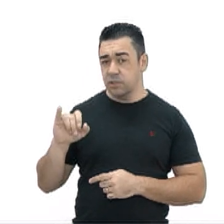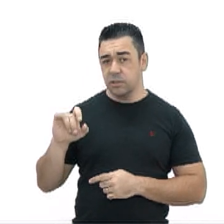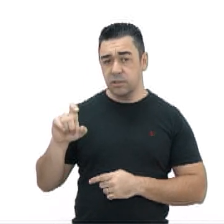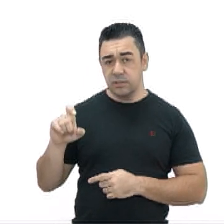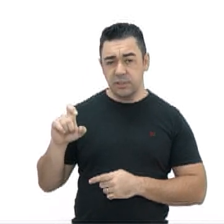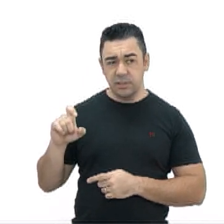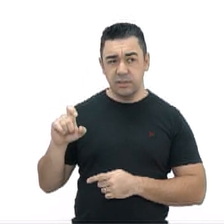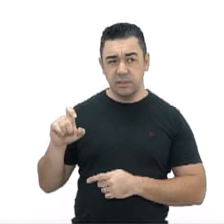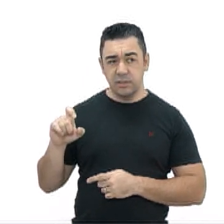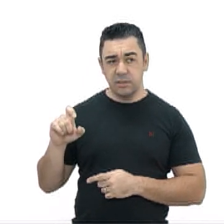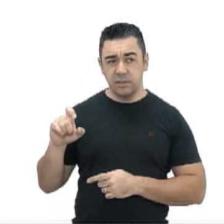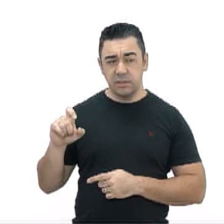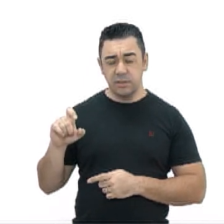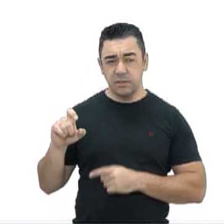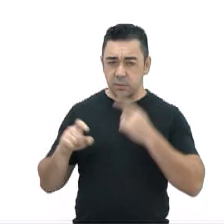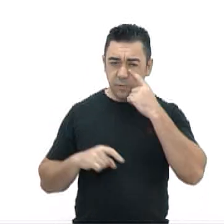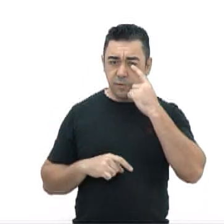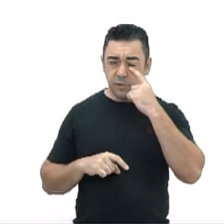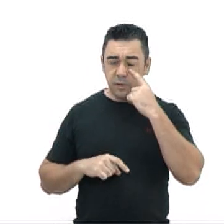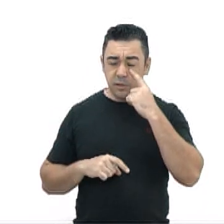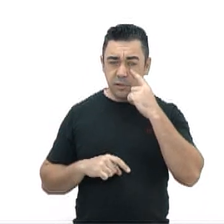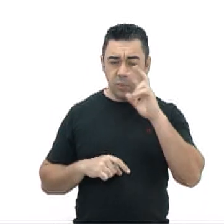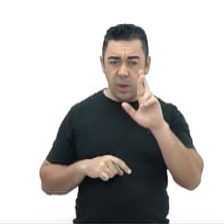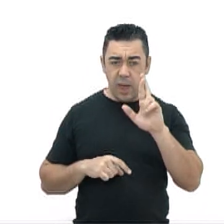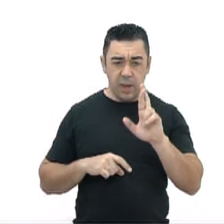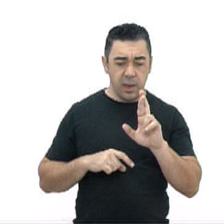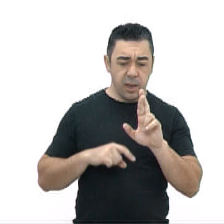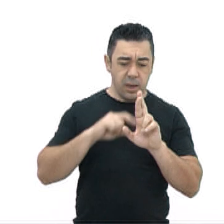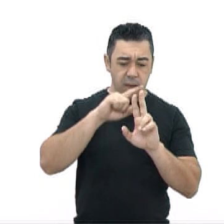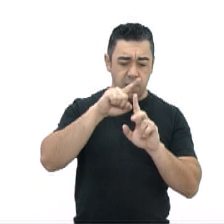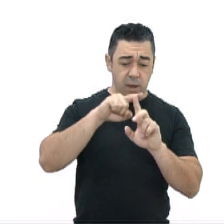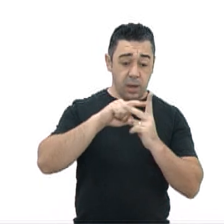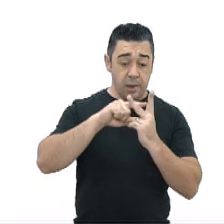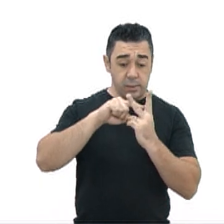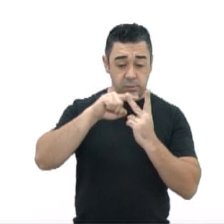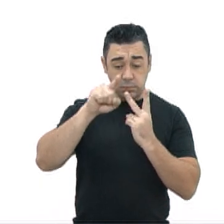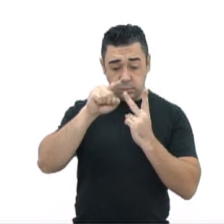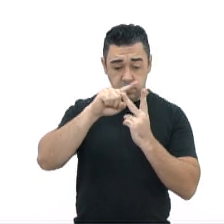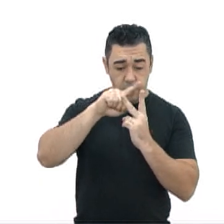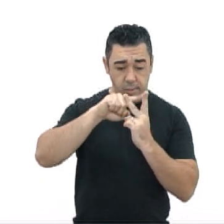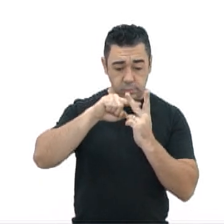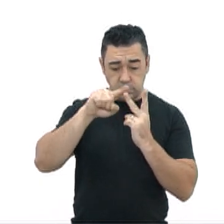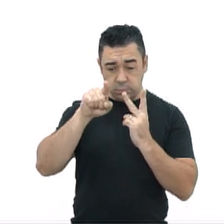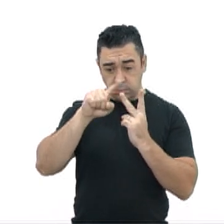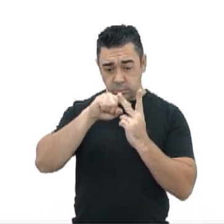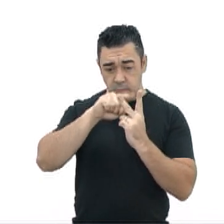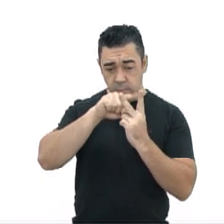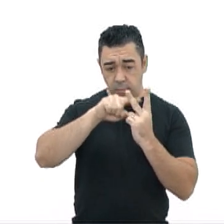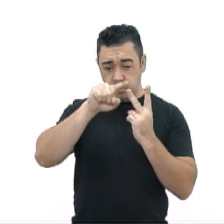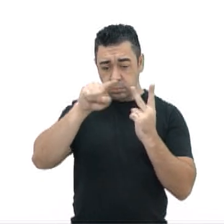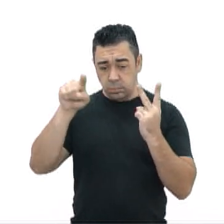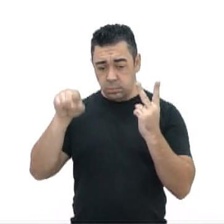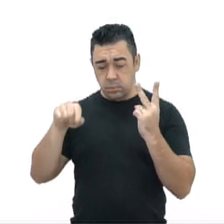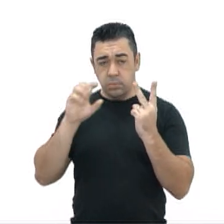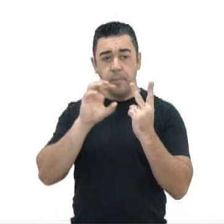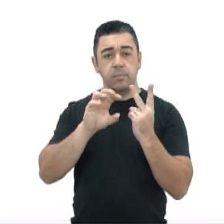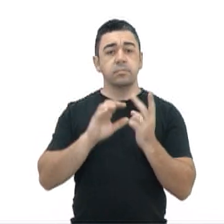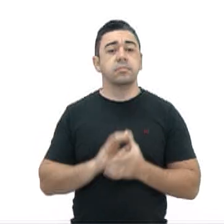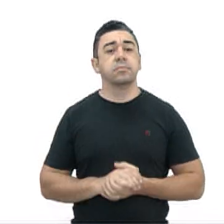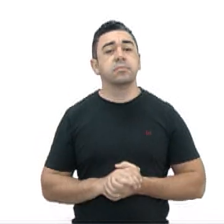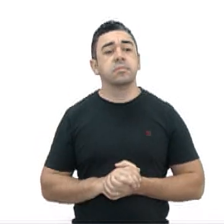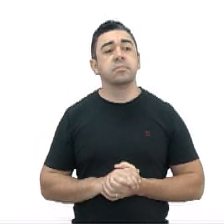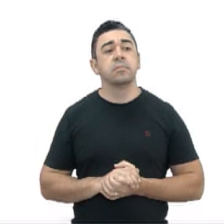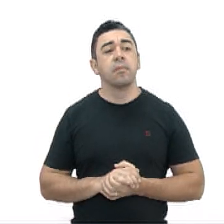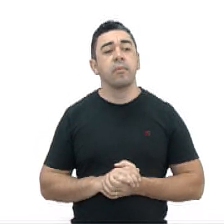aqui mais ou menos a evolução, como que se espera que tenha sido isso, tá? A gente não tem comprovação, claro, mas se espera que tenha sido assim, ó.